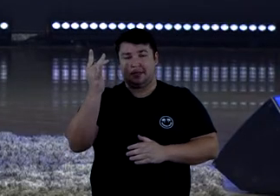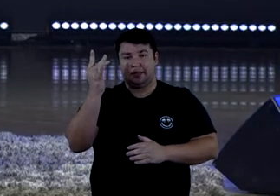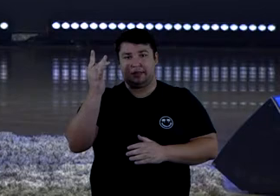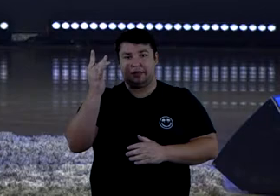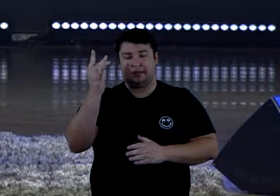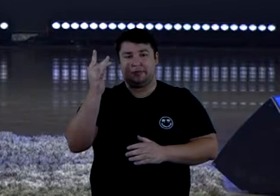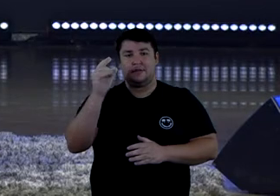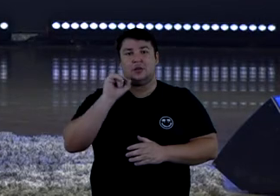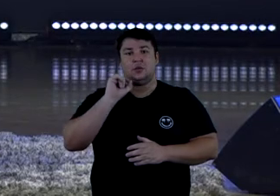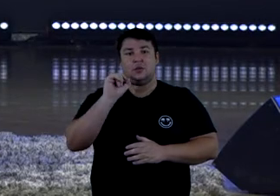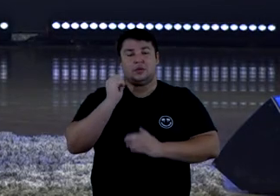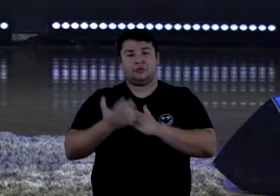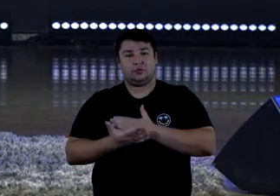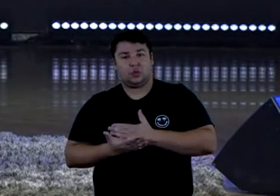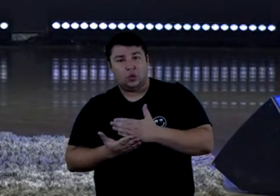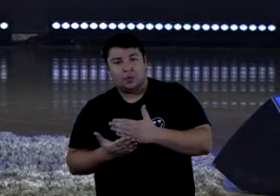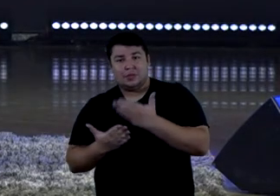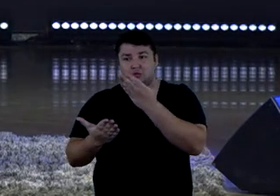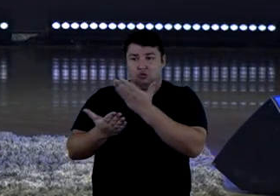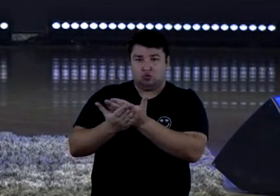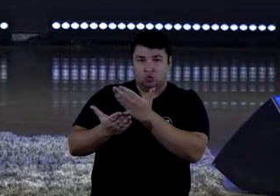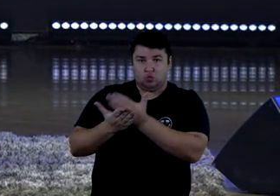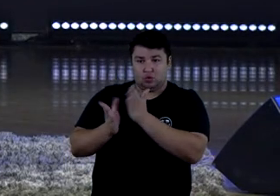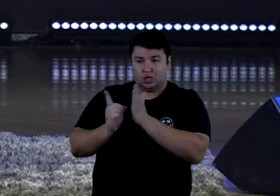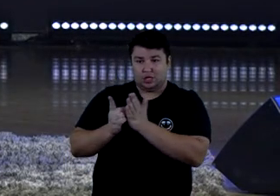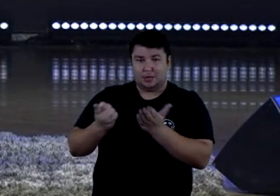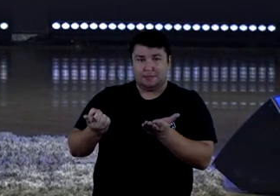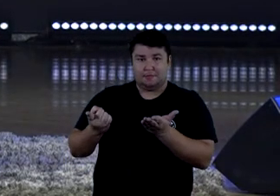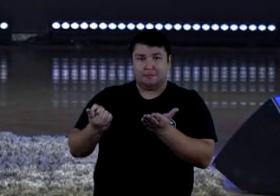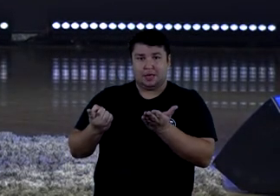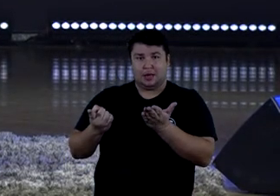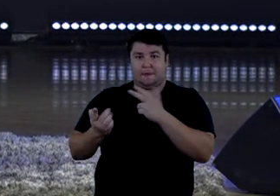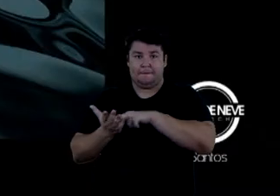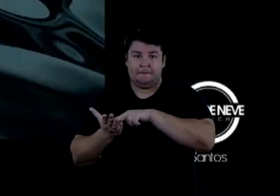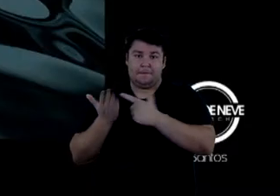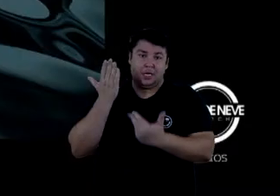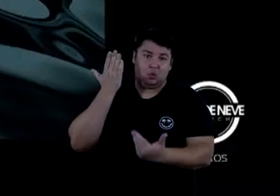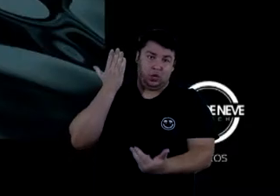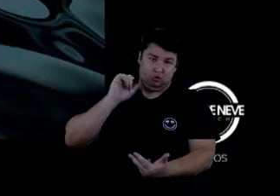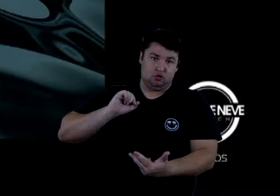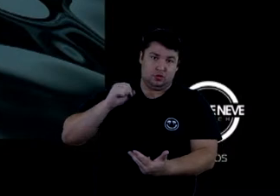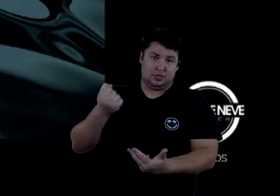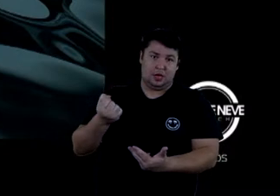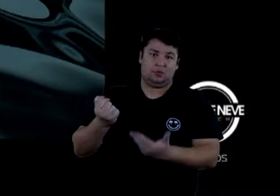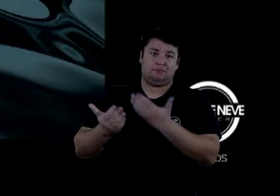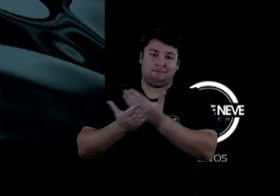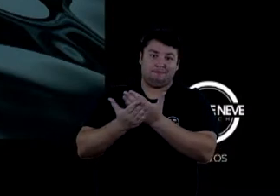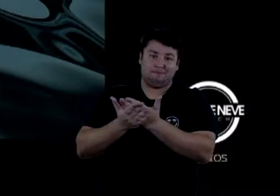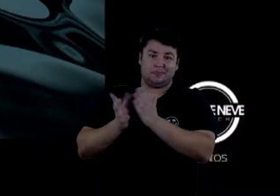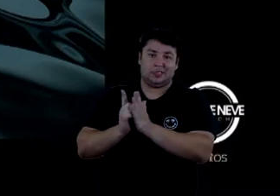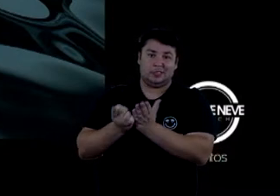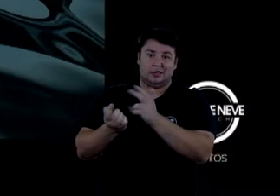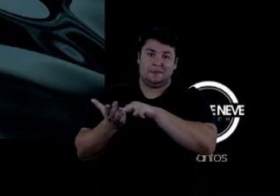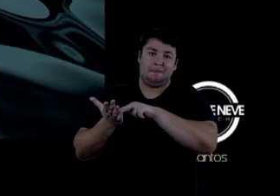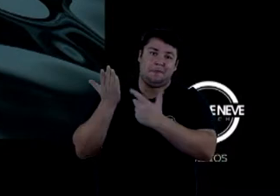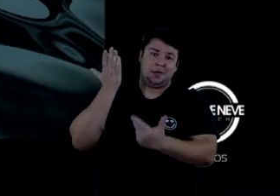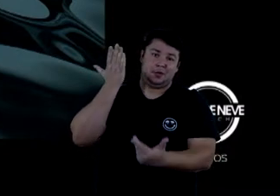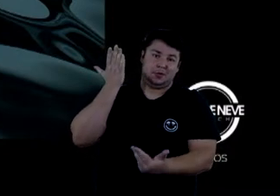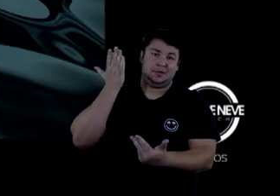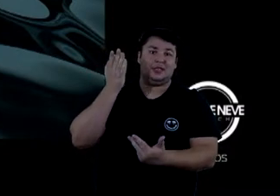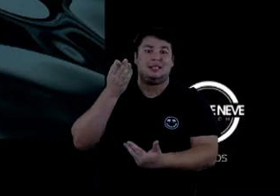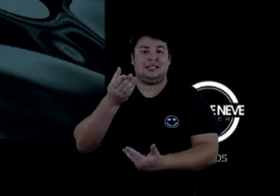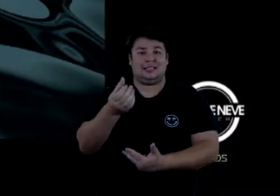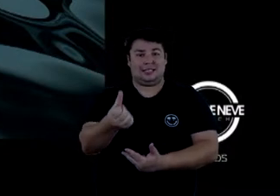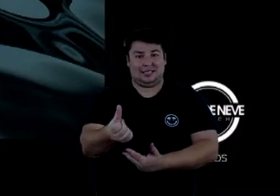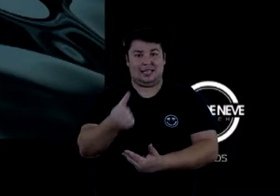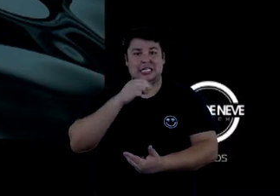será dado início aos estudos da Bíblia, o Mergulhando na Palavra, dia 6, amanhã, 6 de março, segunda-feira